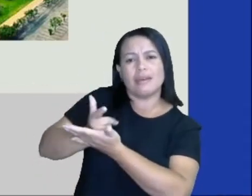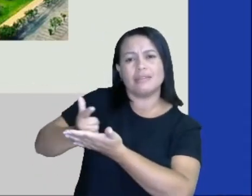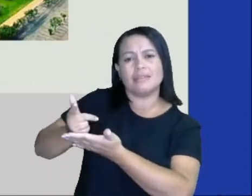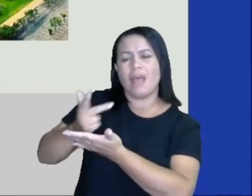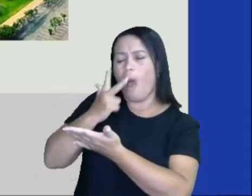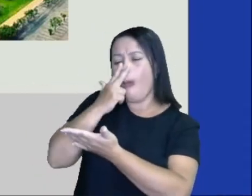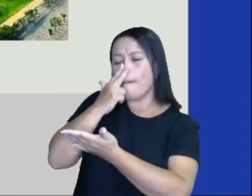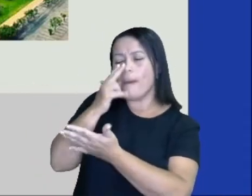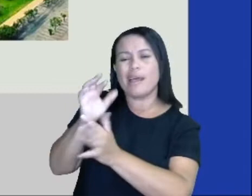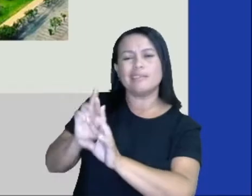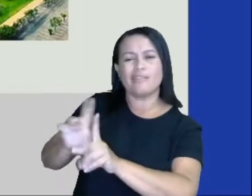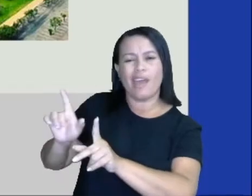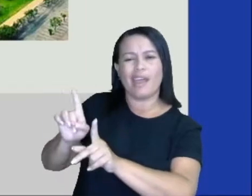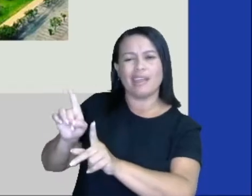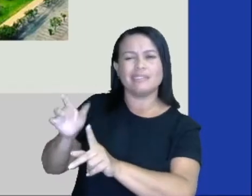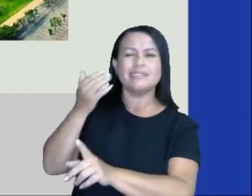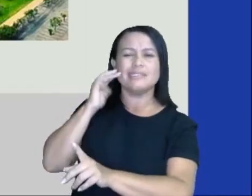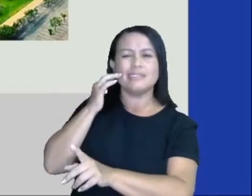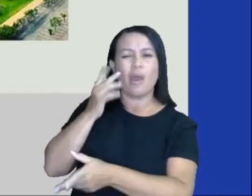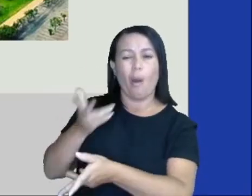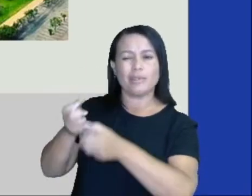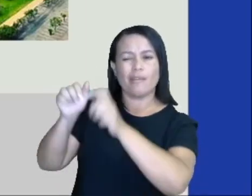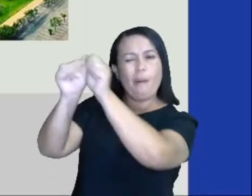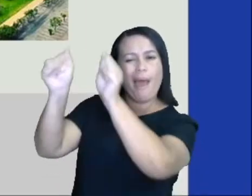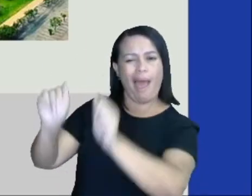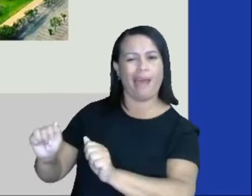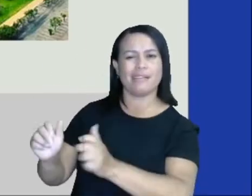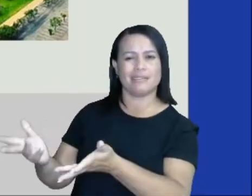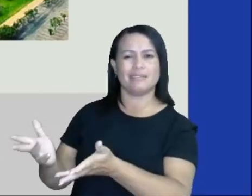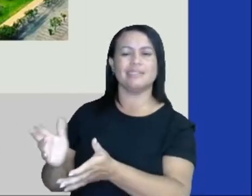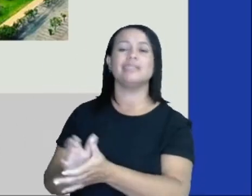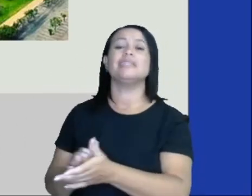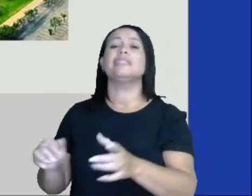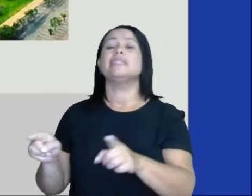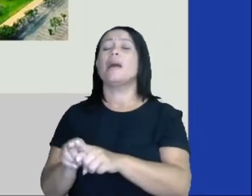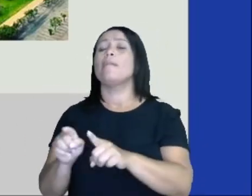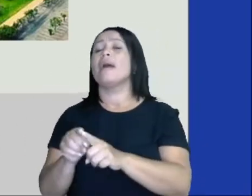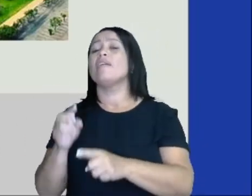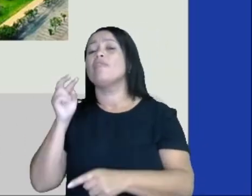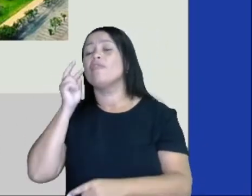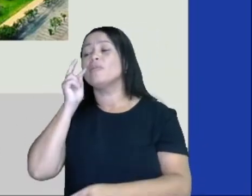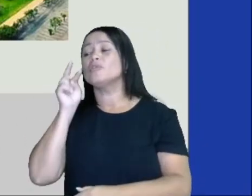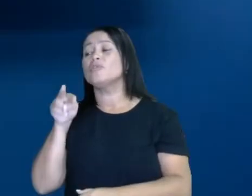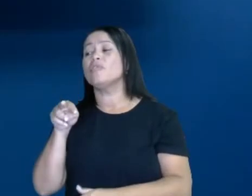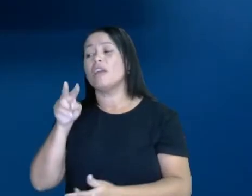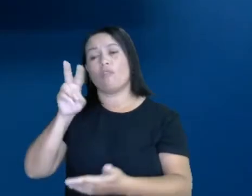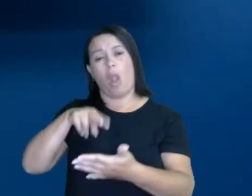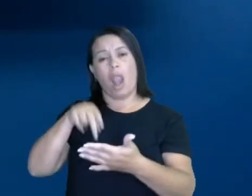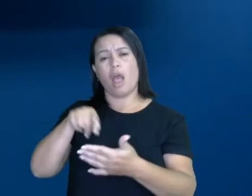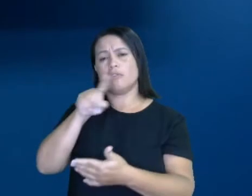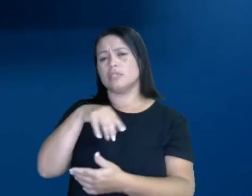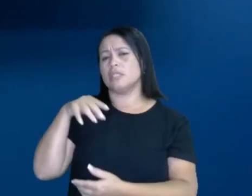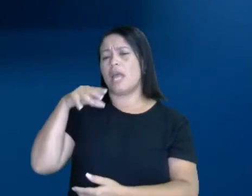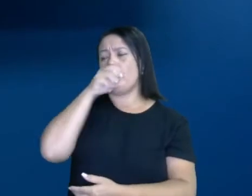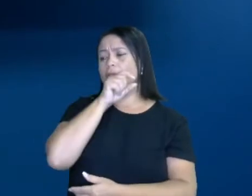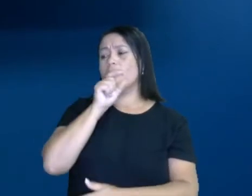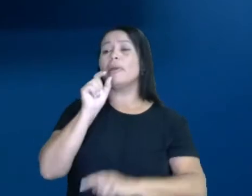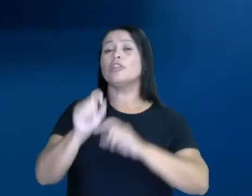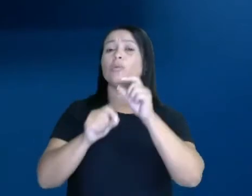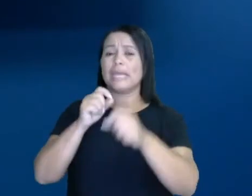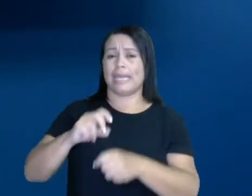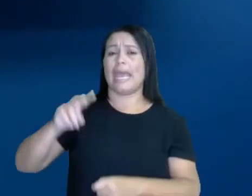diferentes, é artístico mesmo aí a cidade de Brasília. Mas vamos ler aqui, eu vou ler com vocês rapidamente